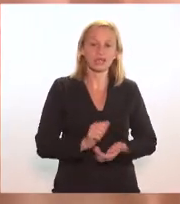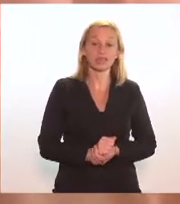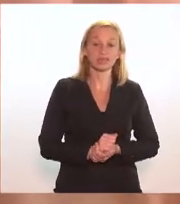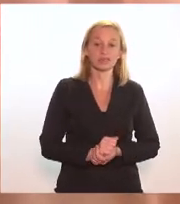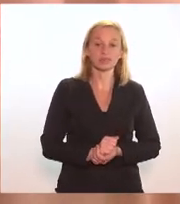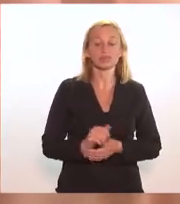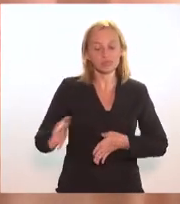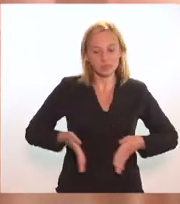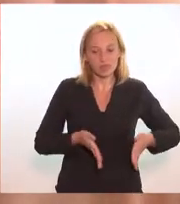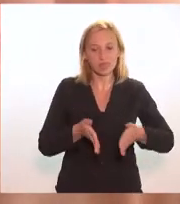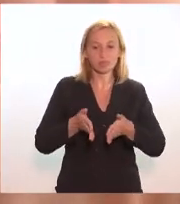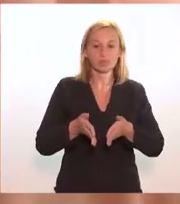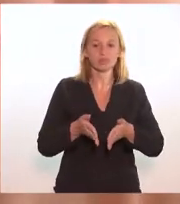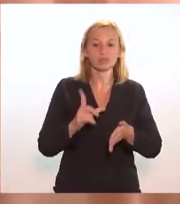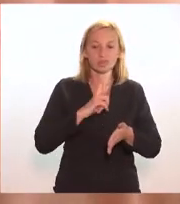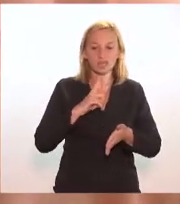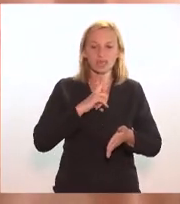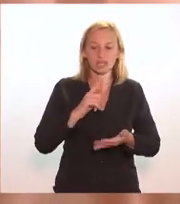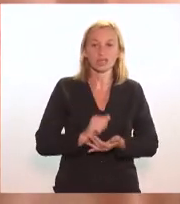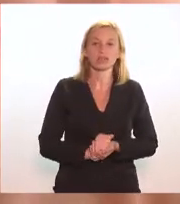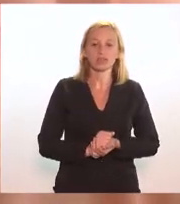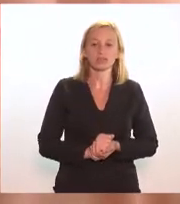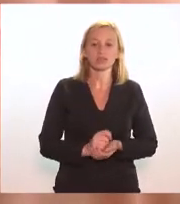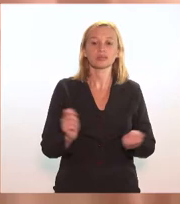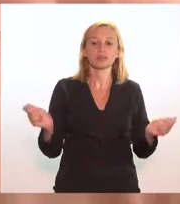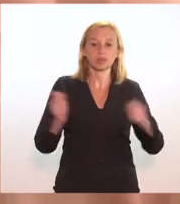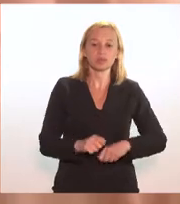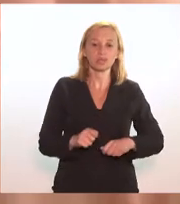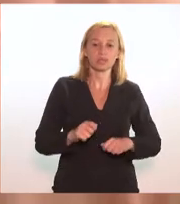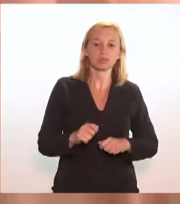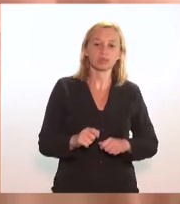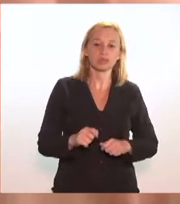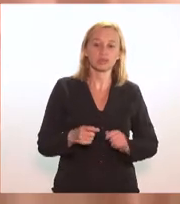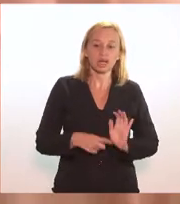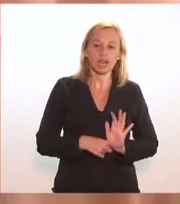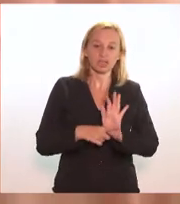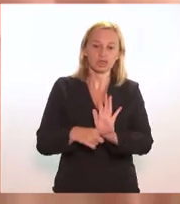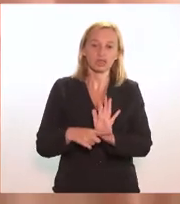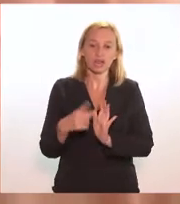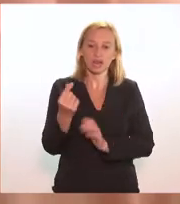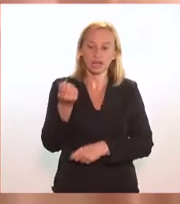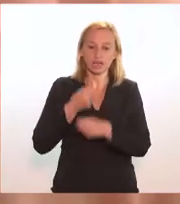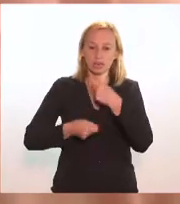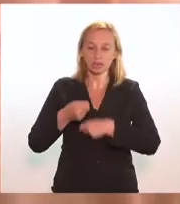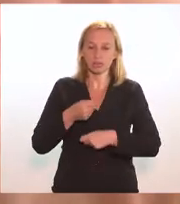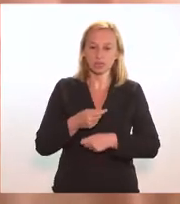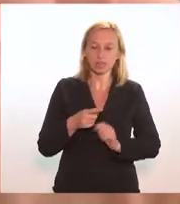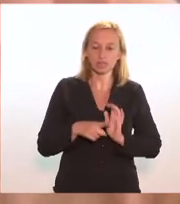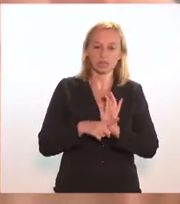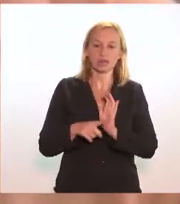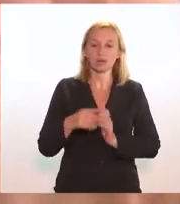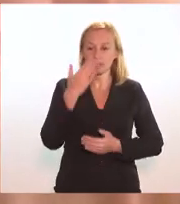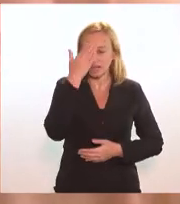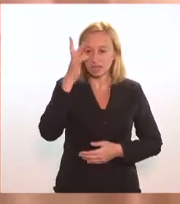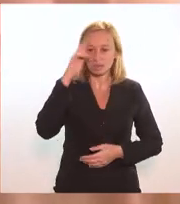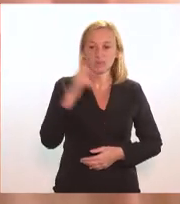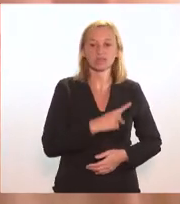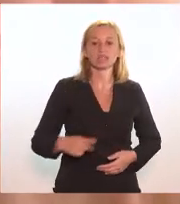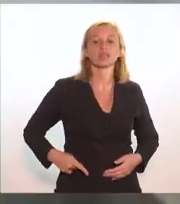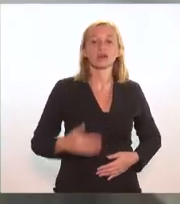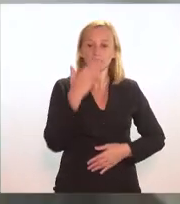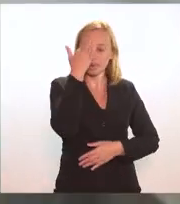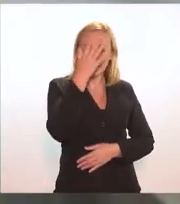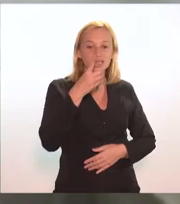abrir caminhos para que possamos recuperar a nossa economia. Obrigado, senhor presidente.